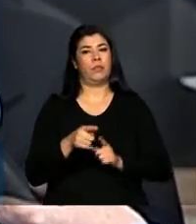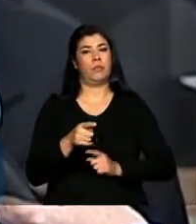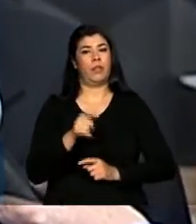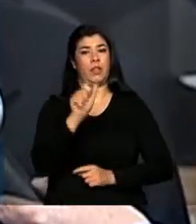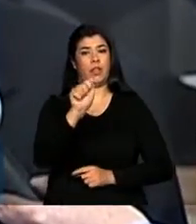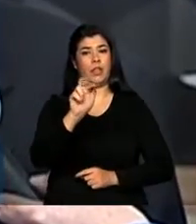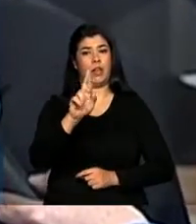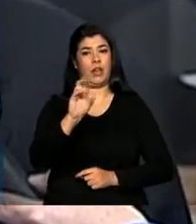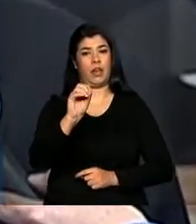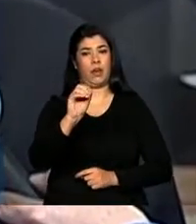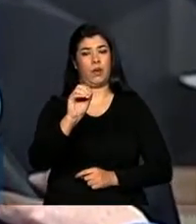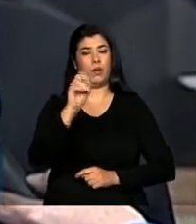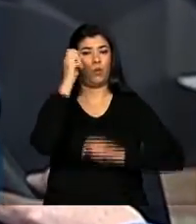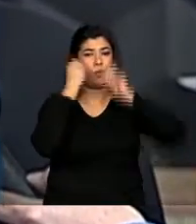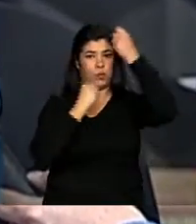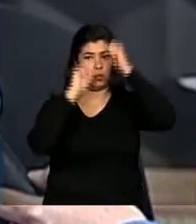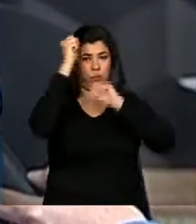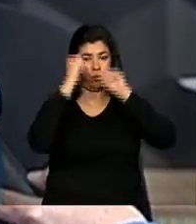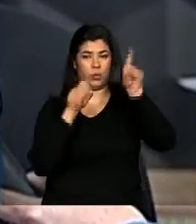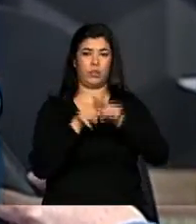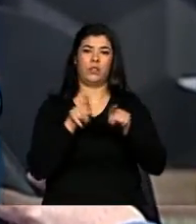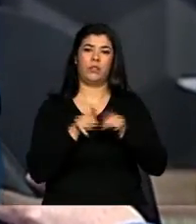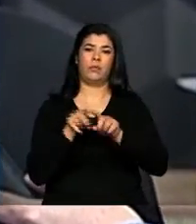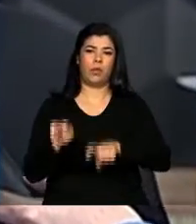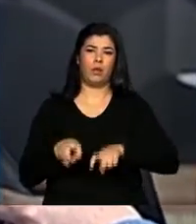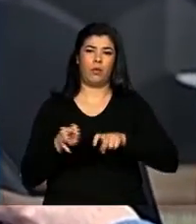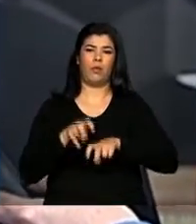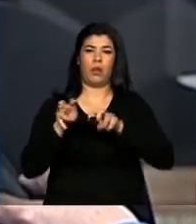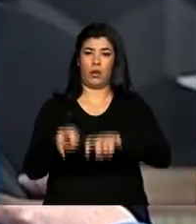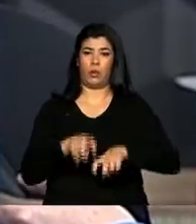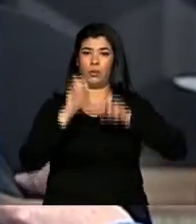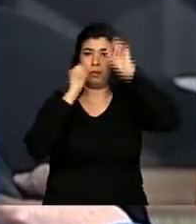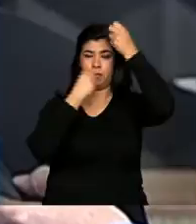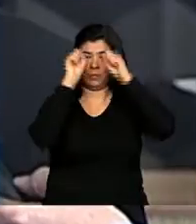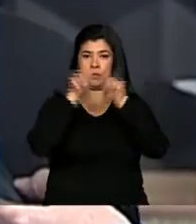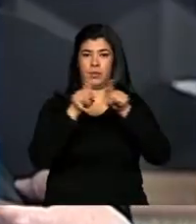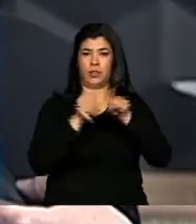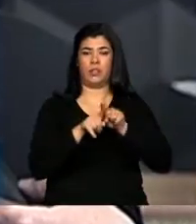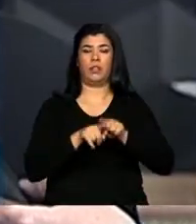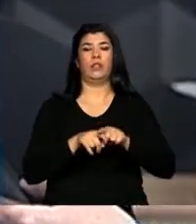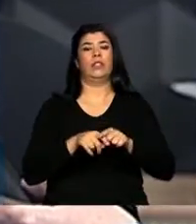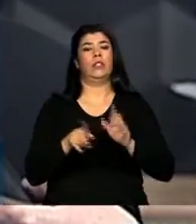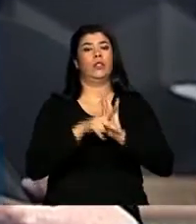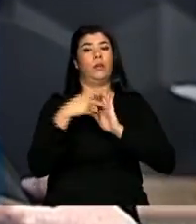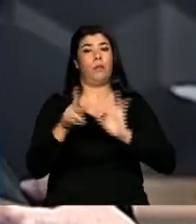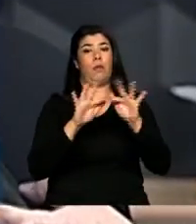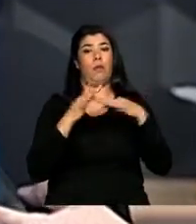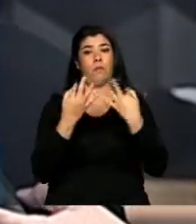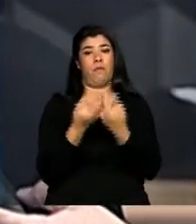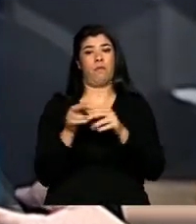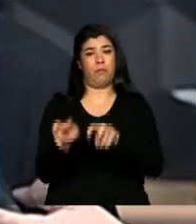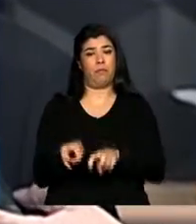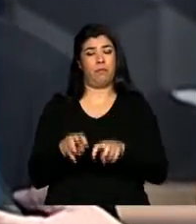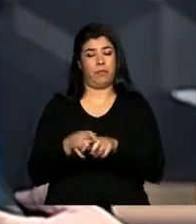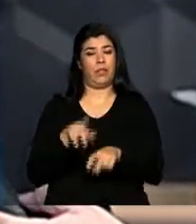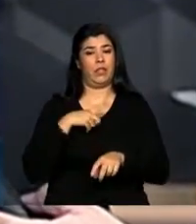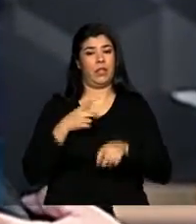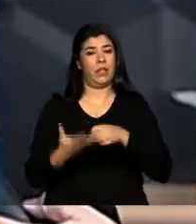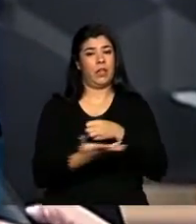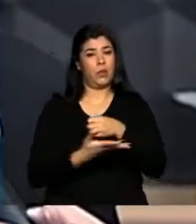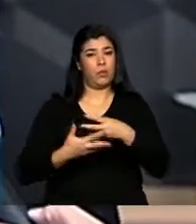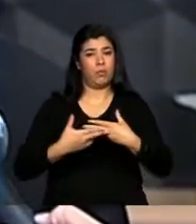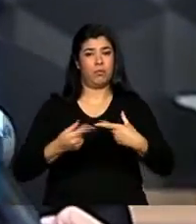Nós queremos que a agricultura familiar possa também acumular recursos, ter uma sustentabilidade